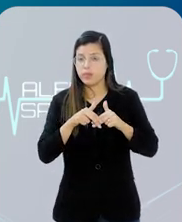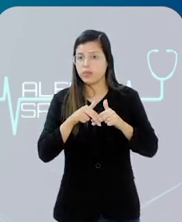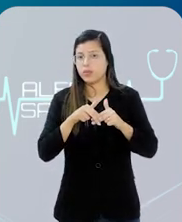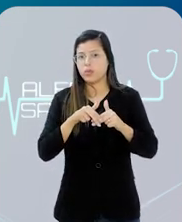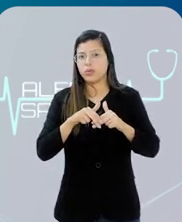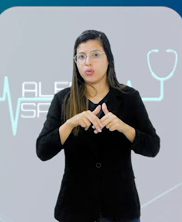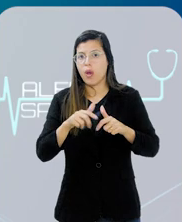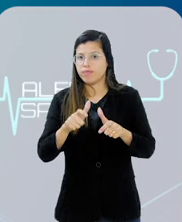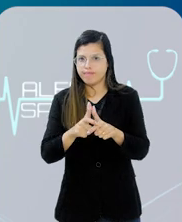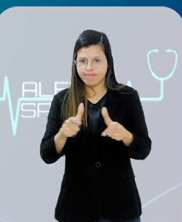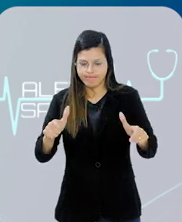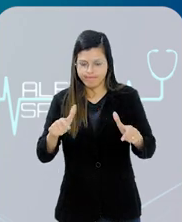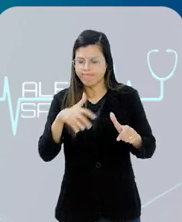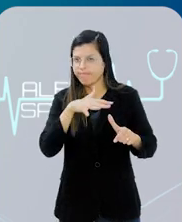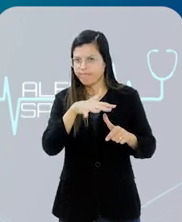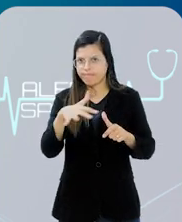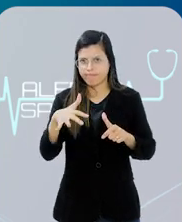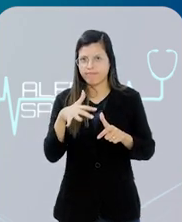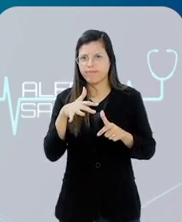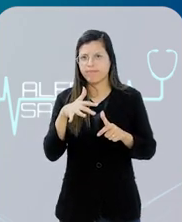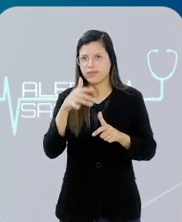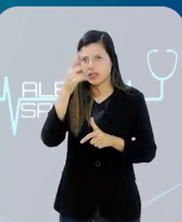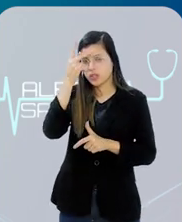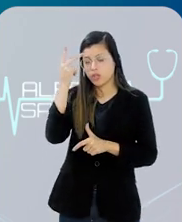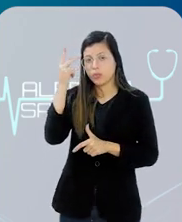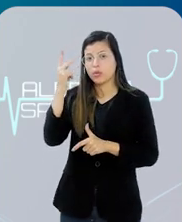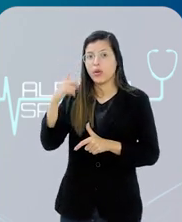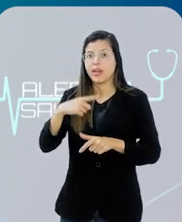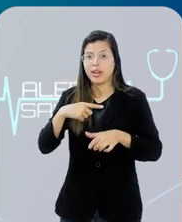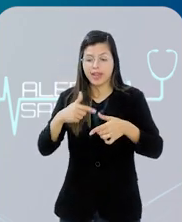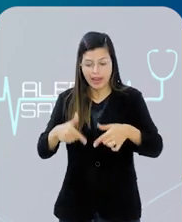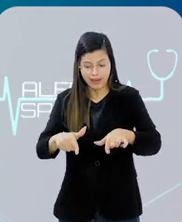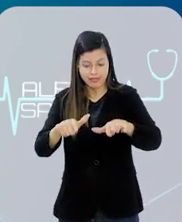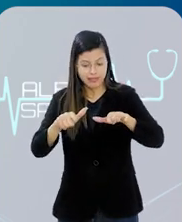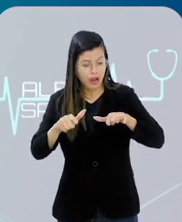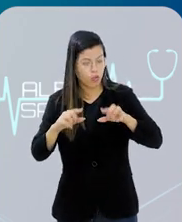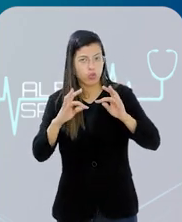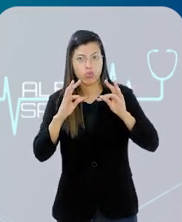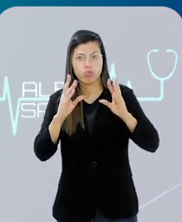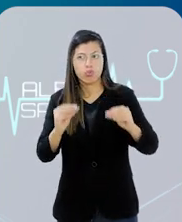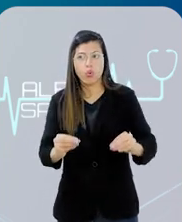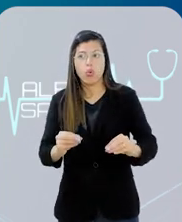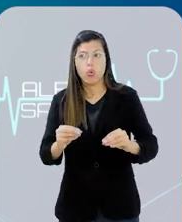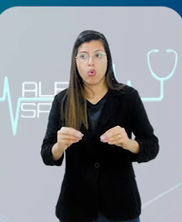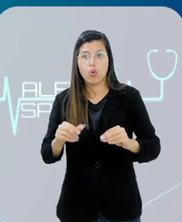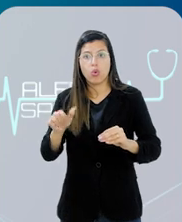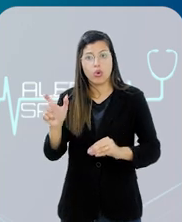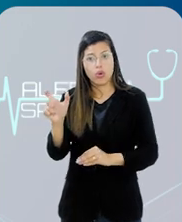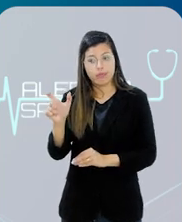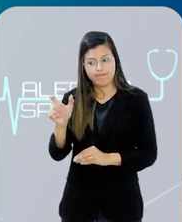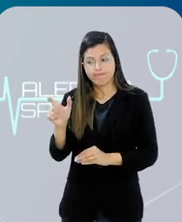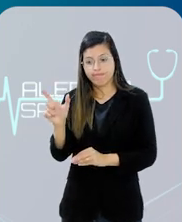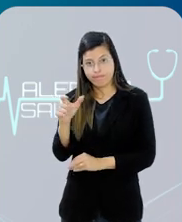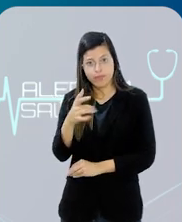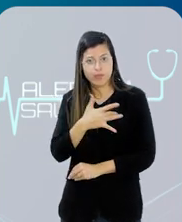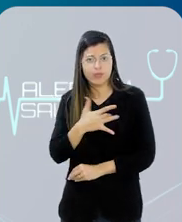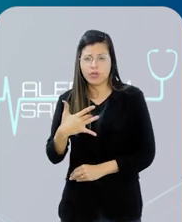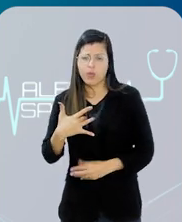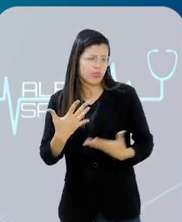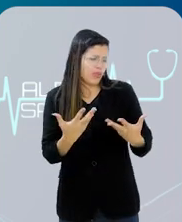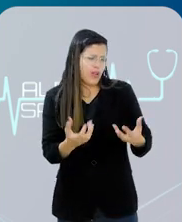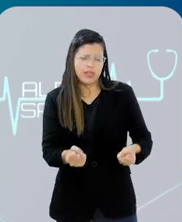das pacientes que vão, mesmo com todos os laudos adequados, chega na saúde suplementar e é